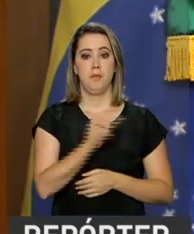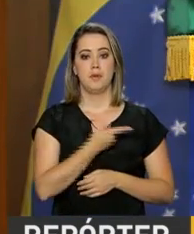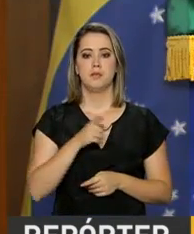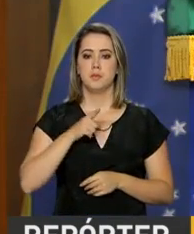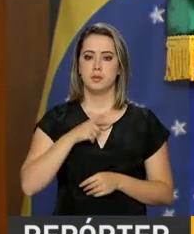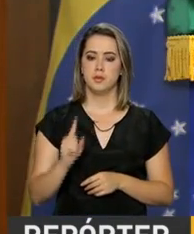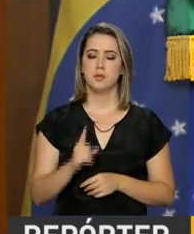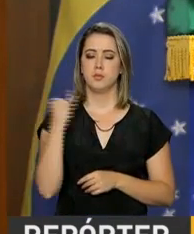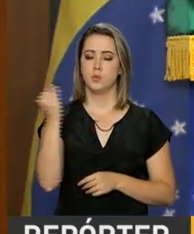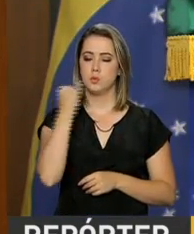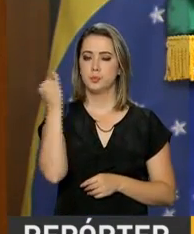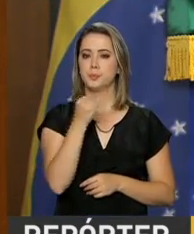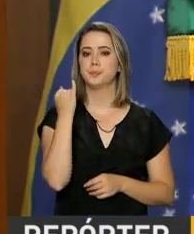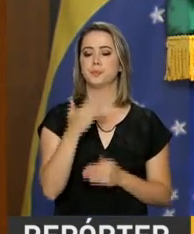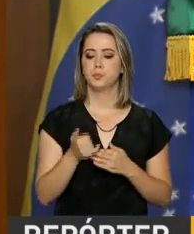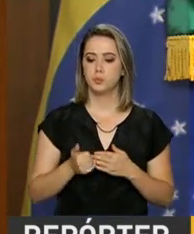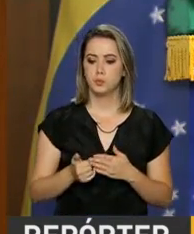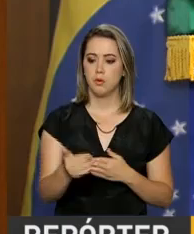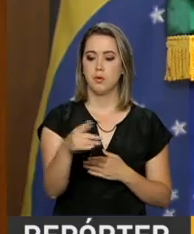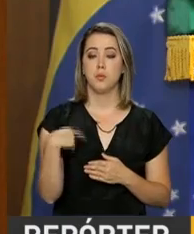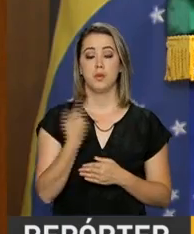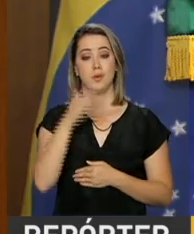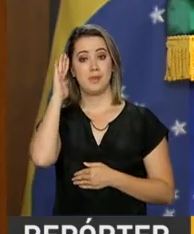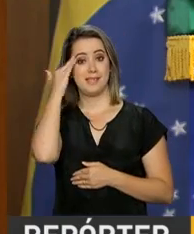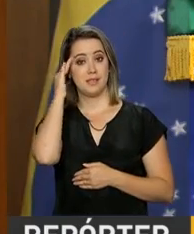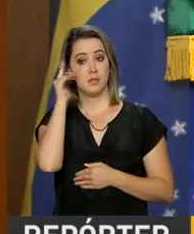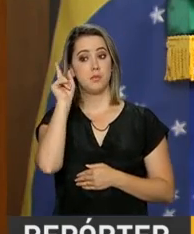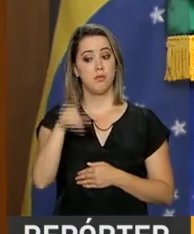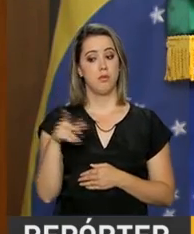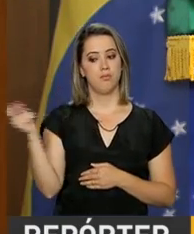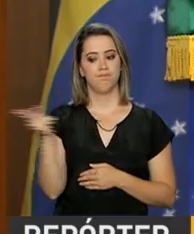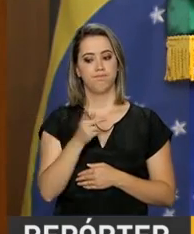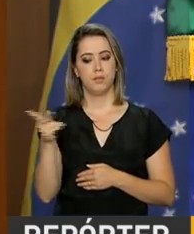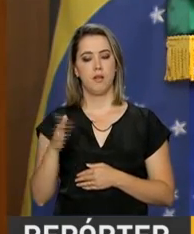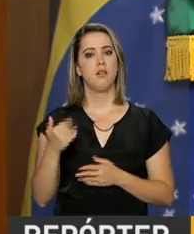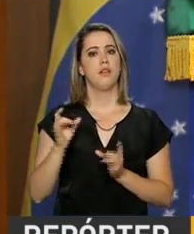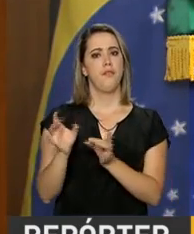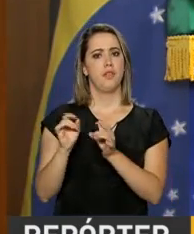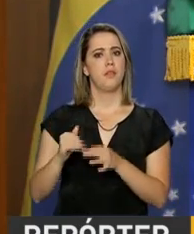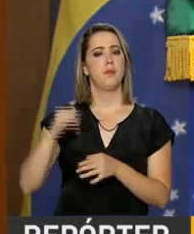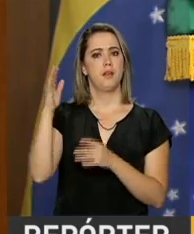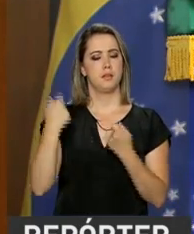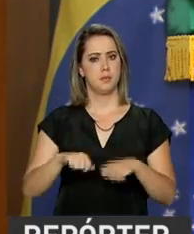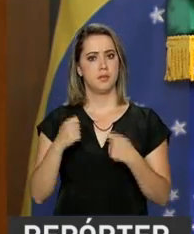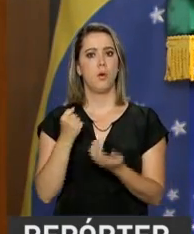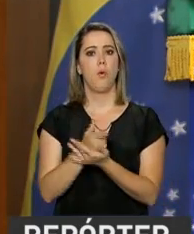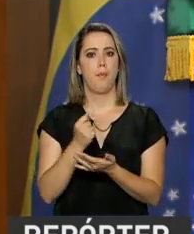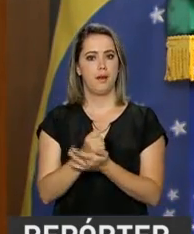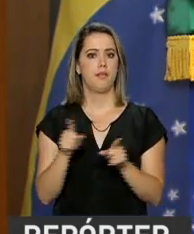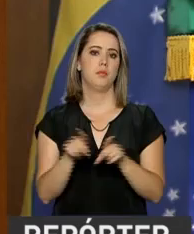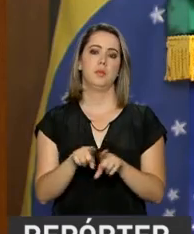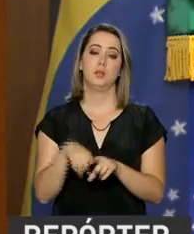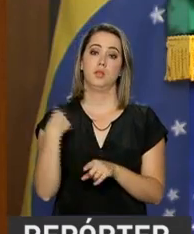passo importante agora eh porque entendemos que o comércio é uma via de Mão Dupla quem quer vender mais tem que est disposto também a comprar